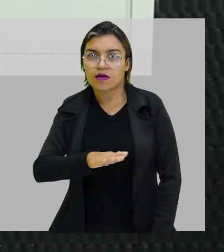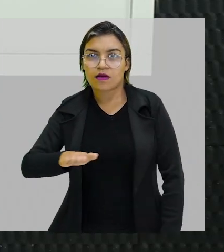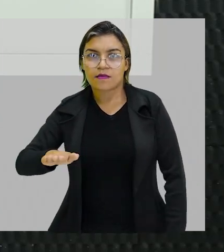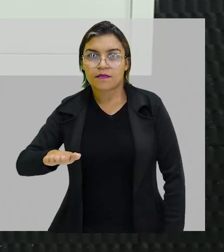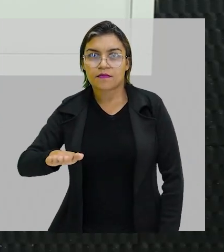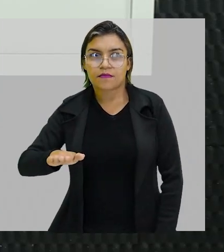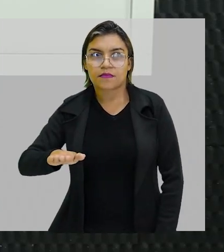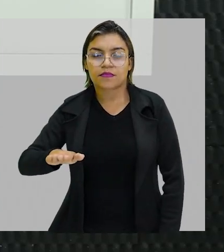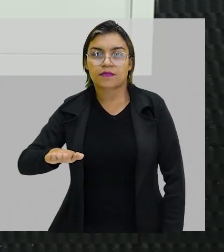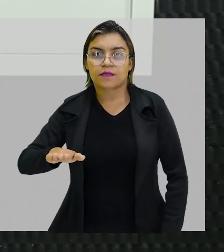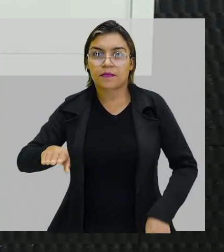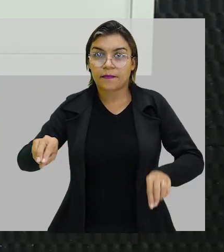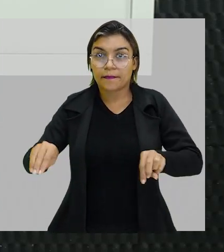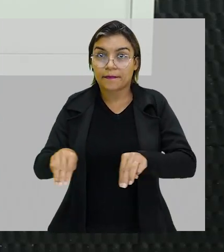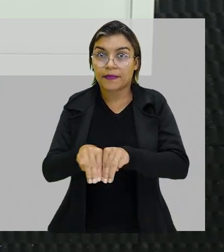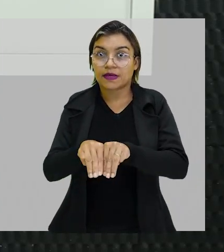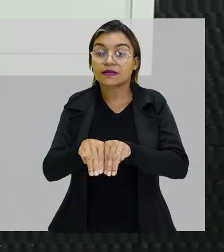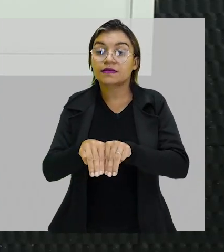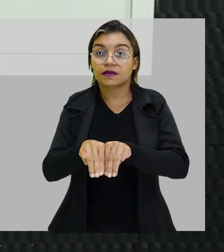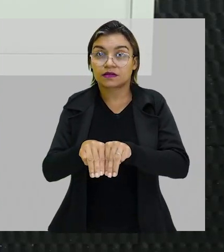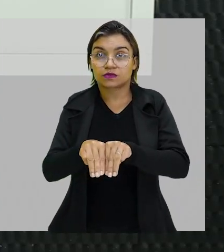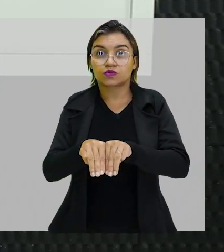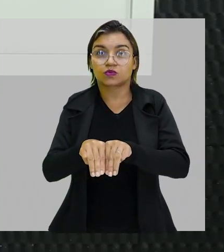nós vamos ter aqui